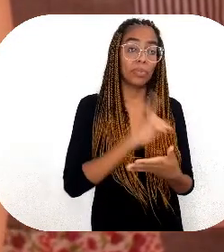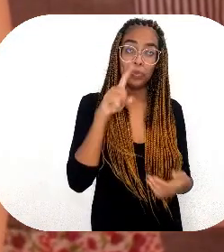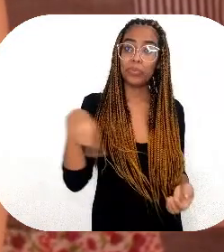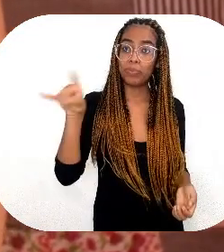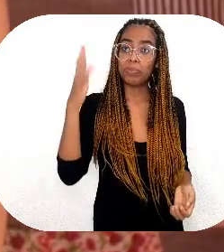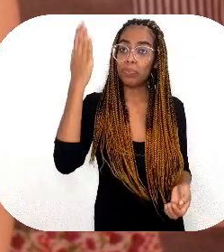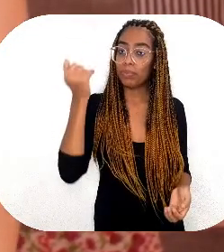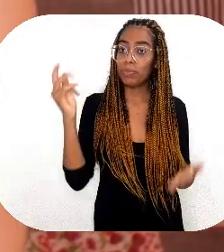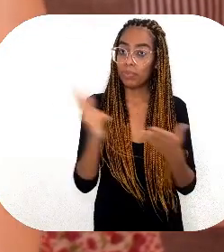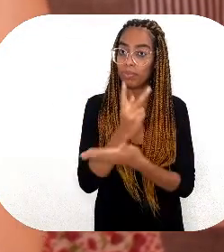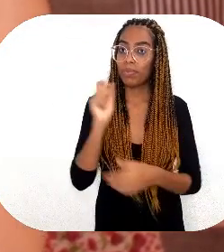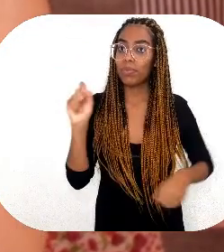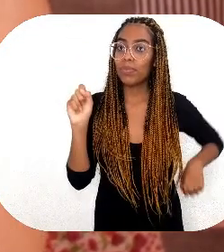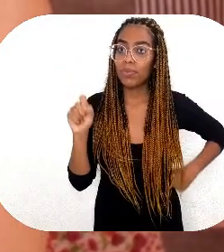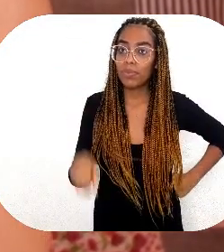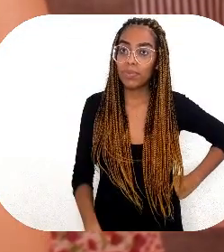estava acontecendo.